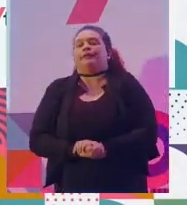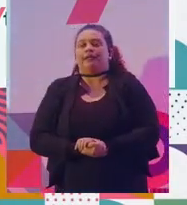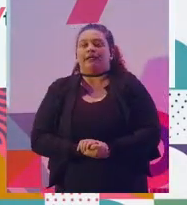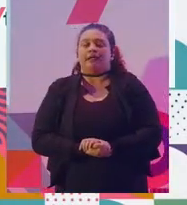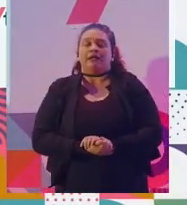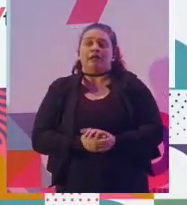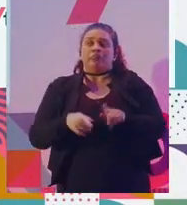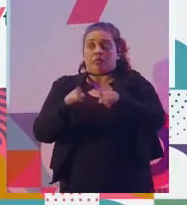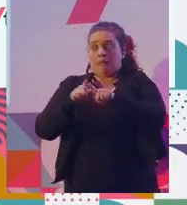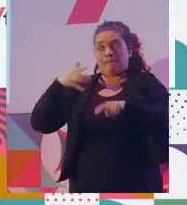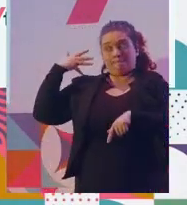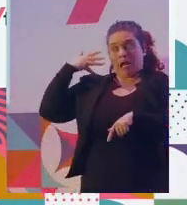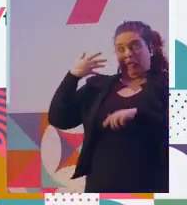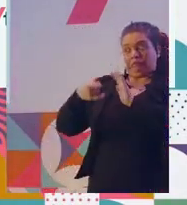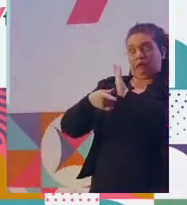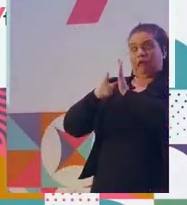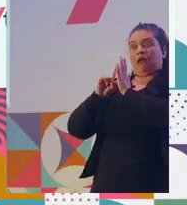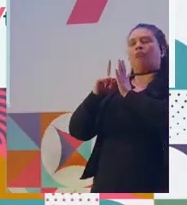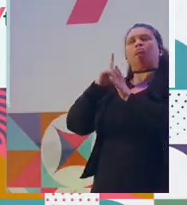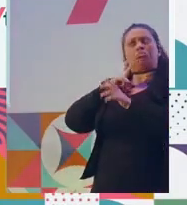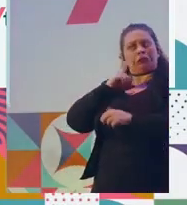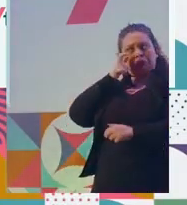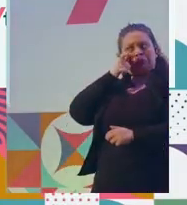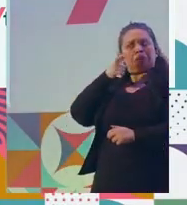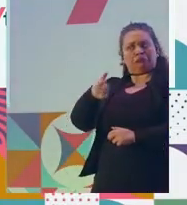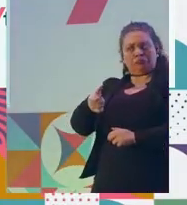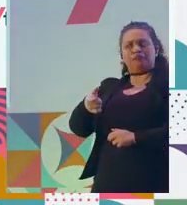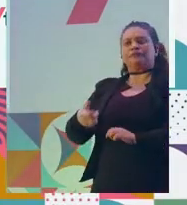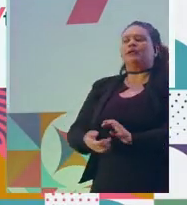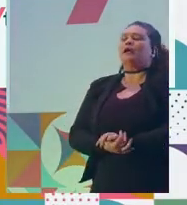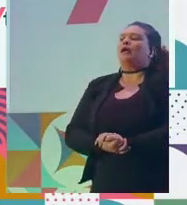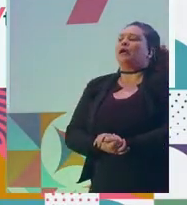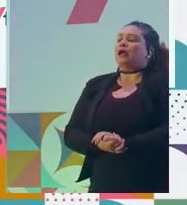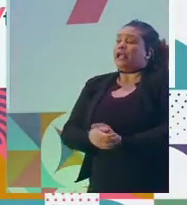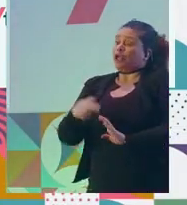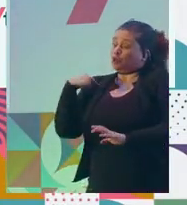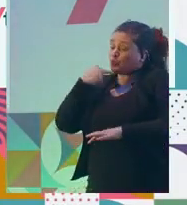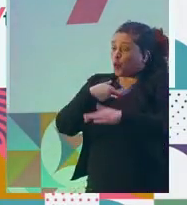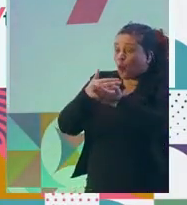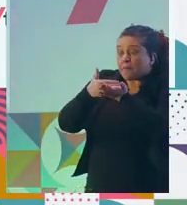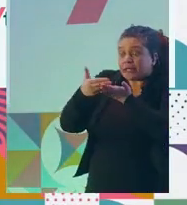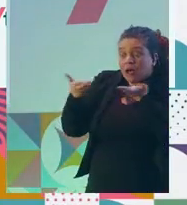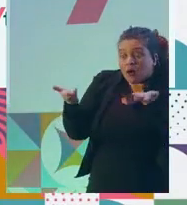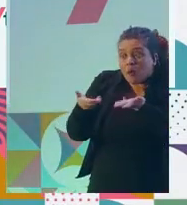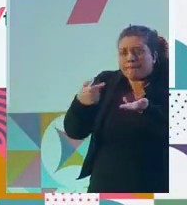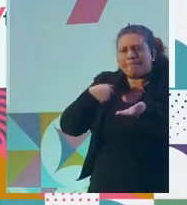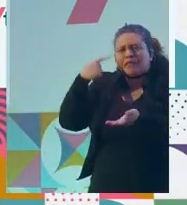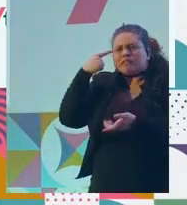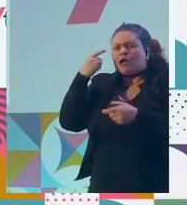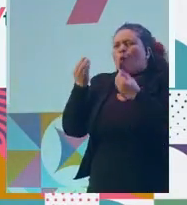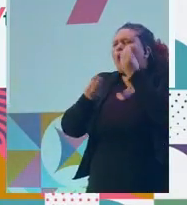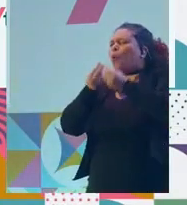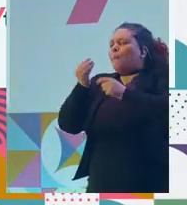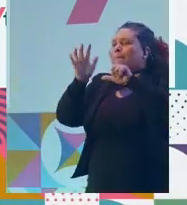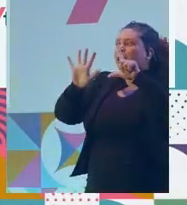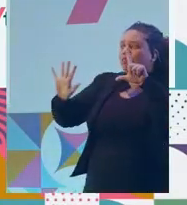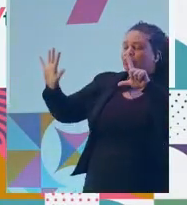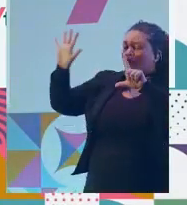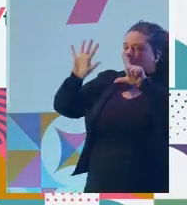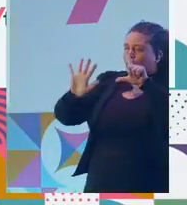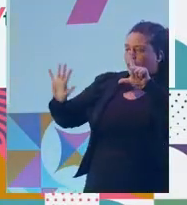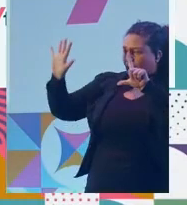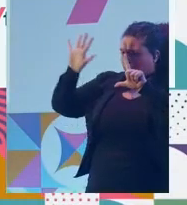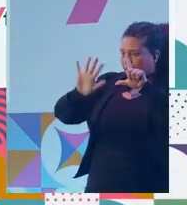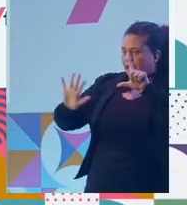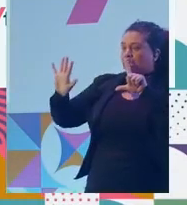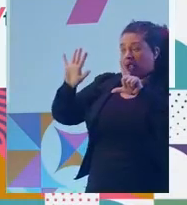A palestra anterior foi bem interessante. E vamos começar a falar de plataformas. E passo a palavra